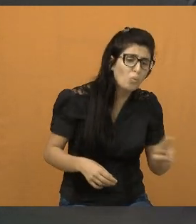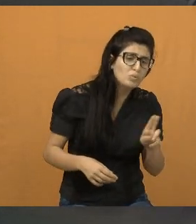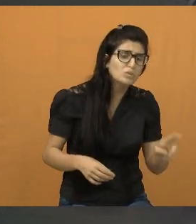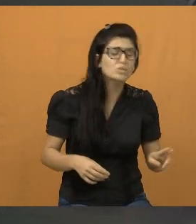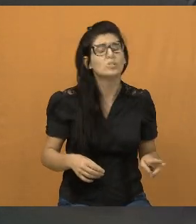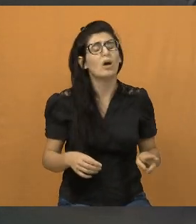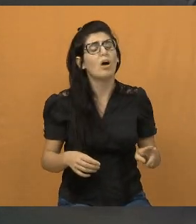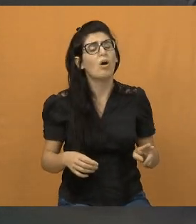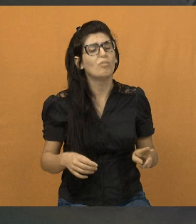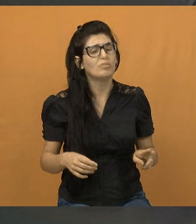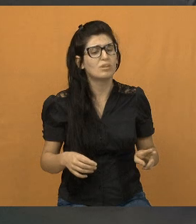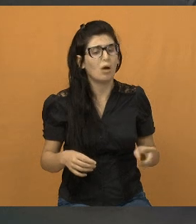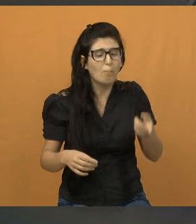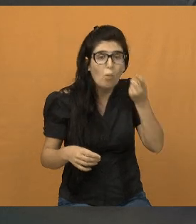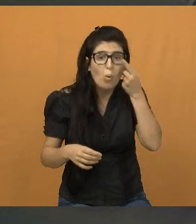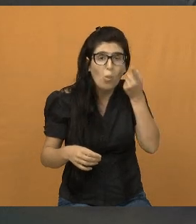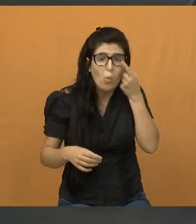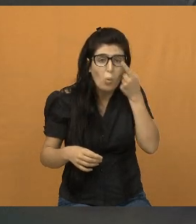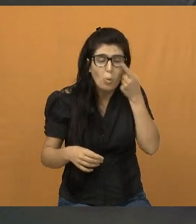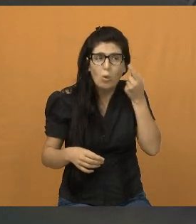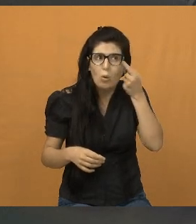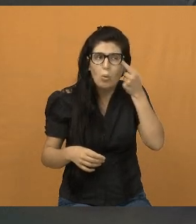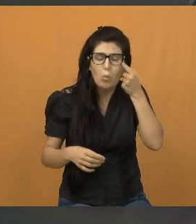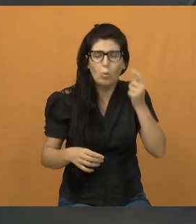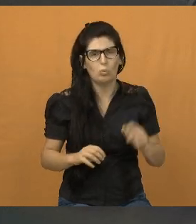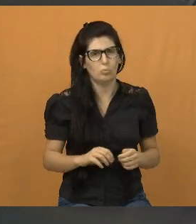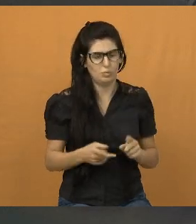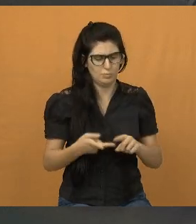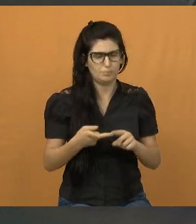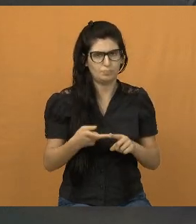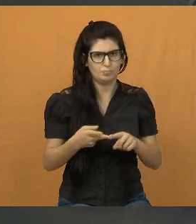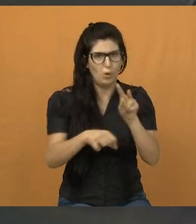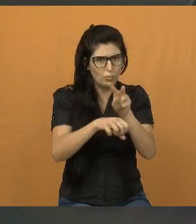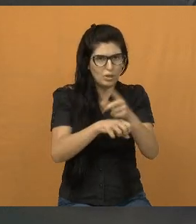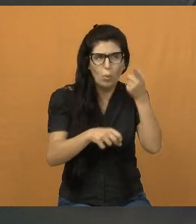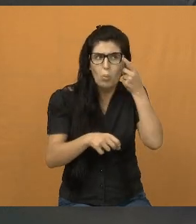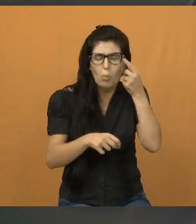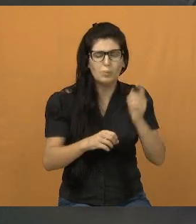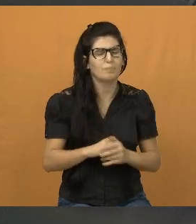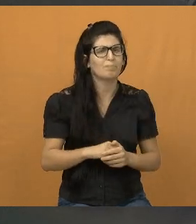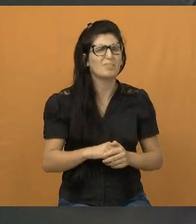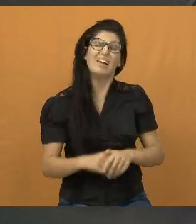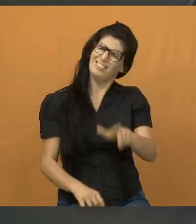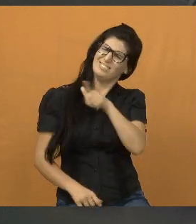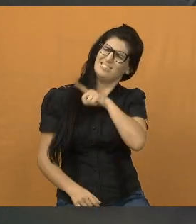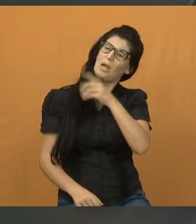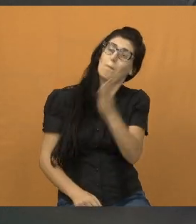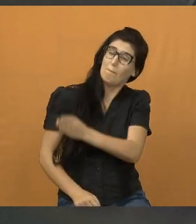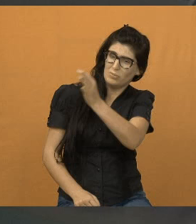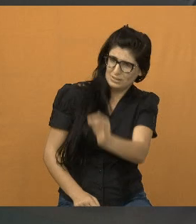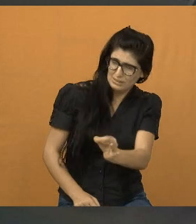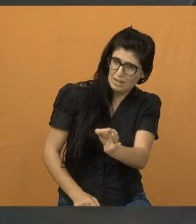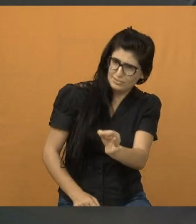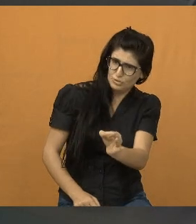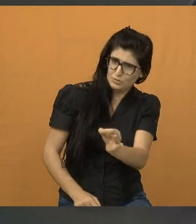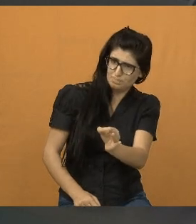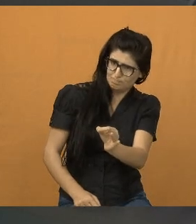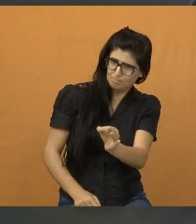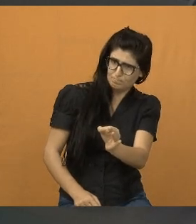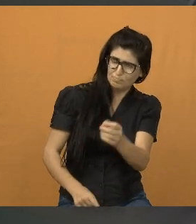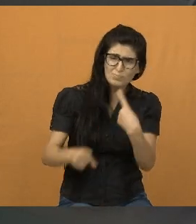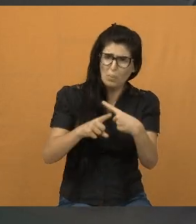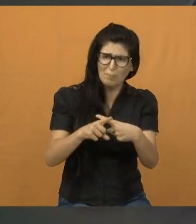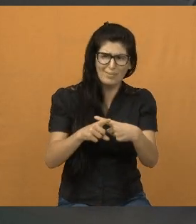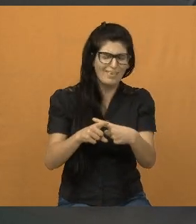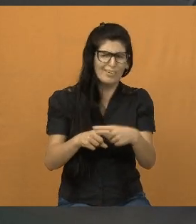oftalmologia. Eu queria ver se tem uma porcentagem, porque aqui não ficou